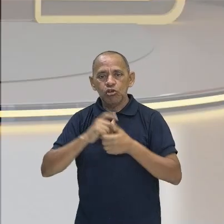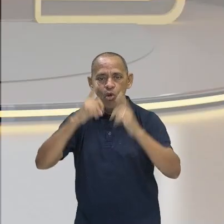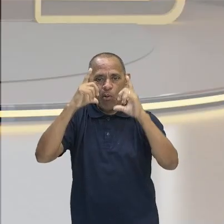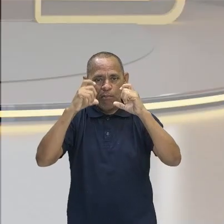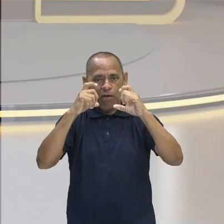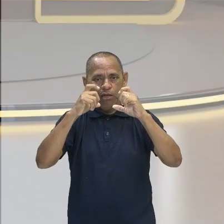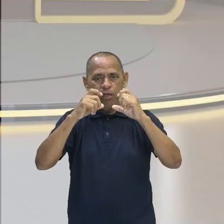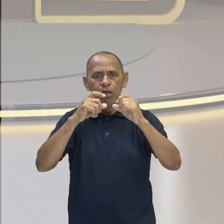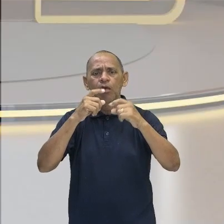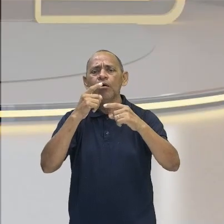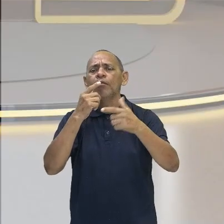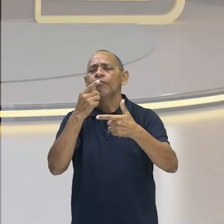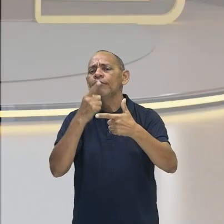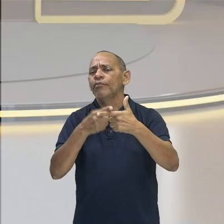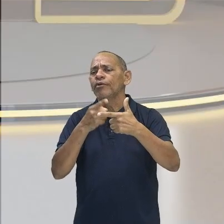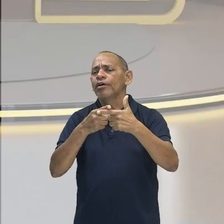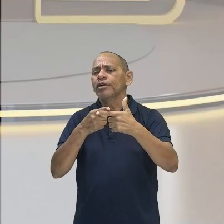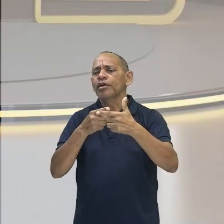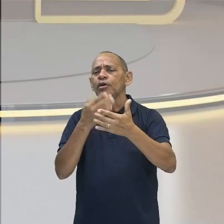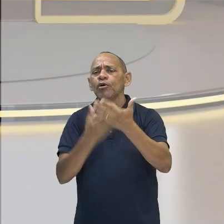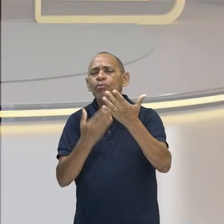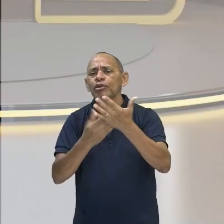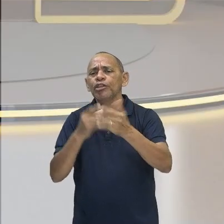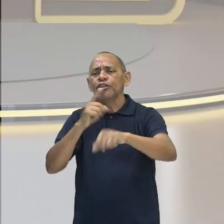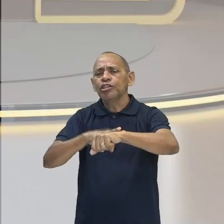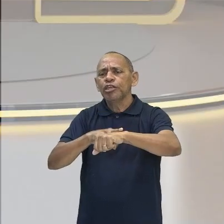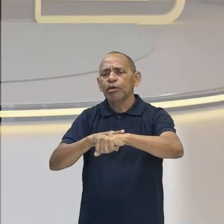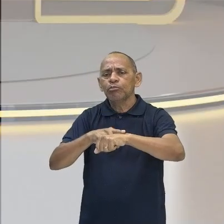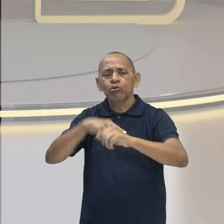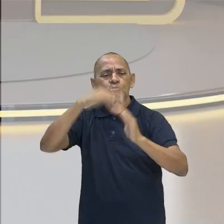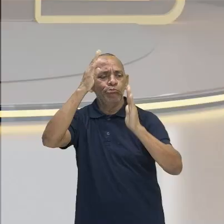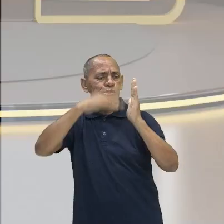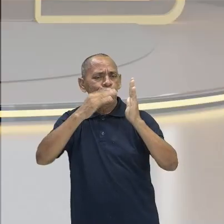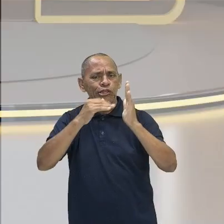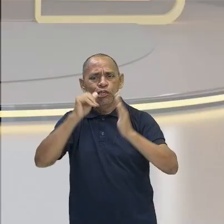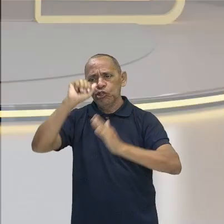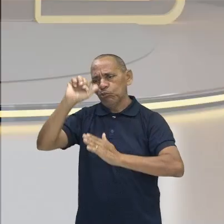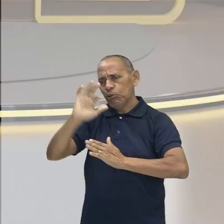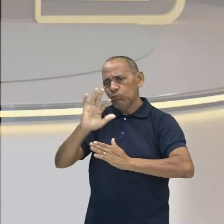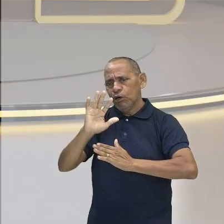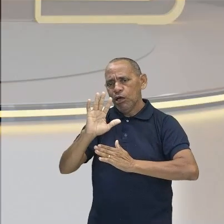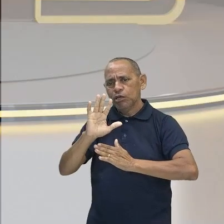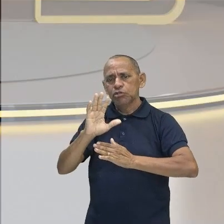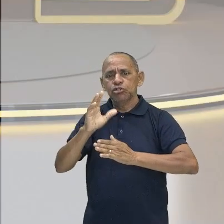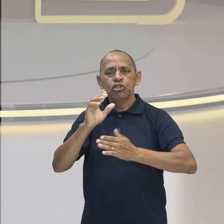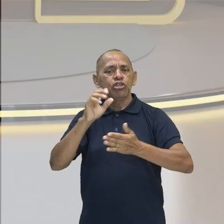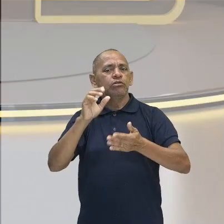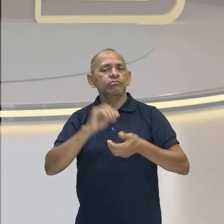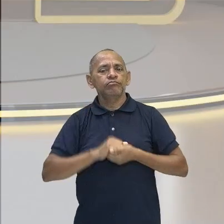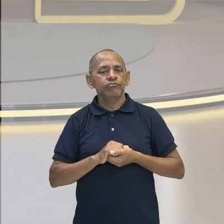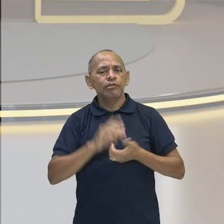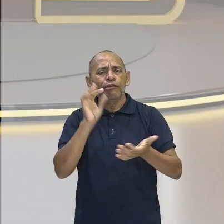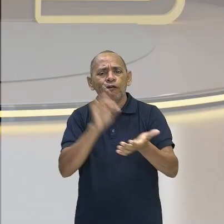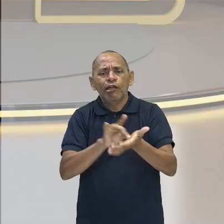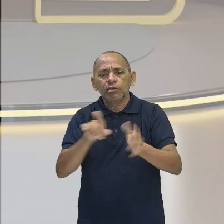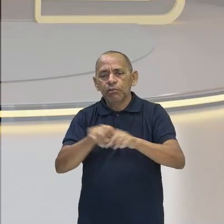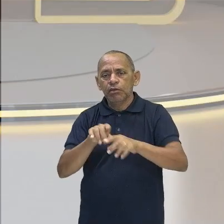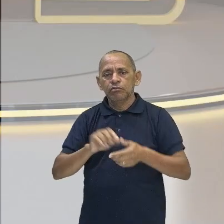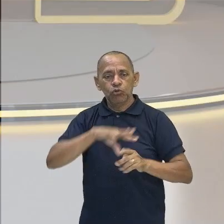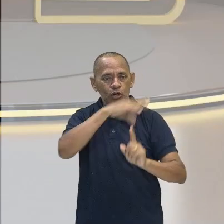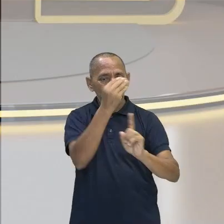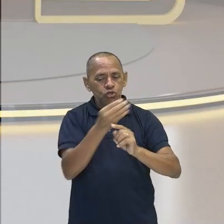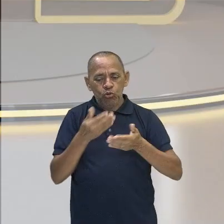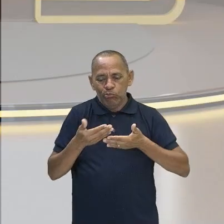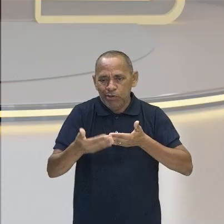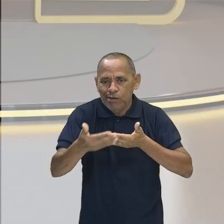um tempo pintando uma paisagem do jeitinho que ela é na realidade? Exatamente. Não, então o artista começa a pensar em